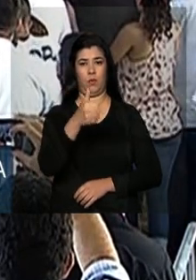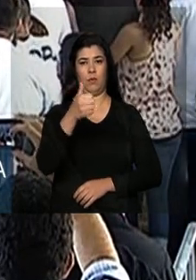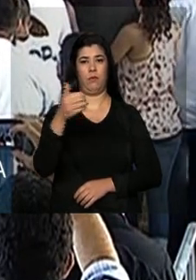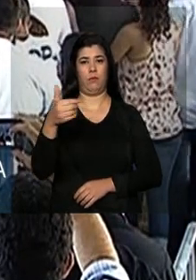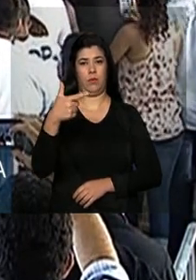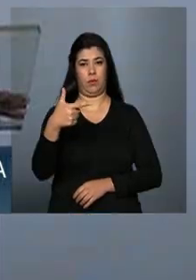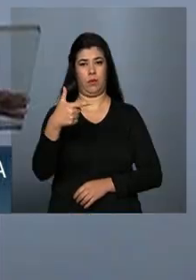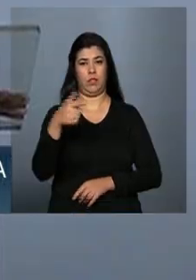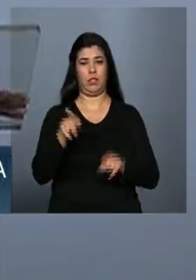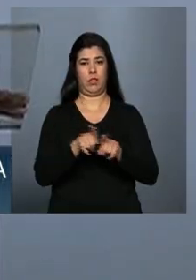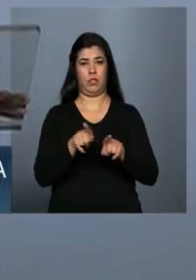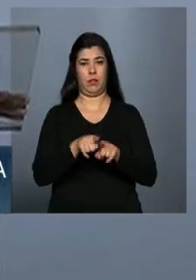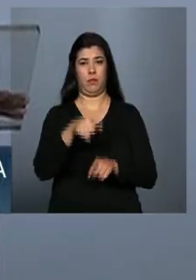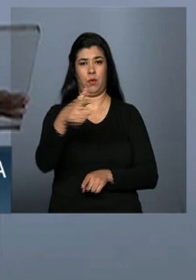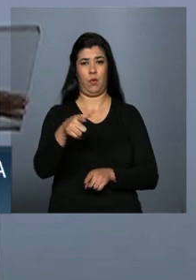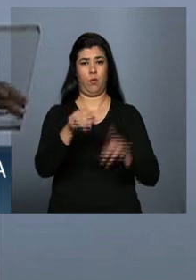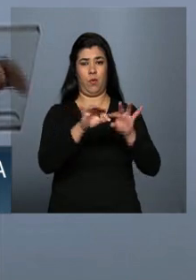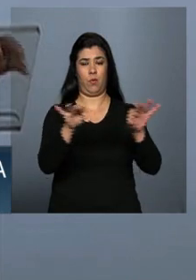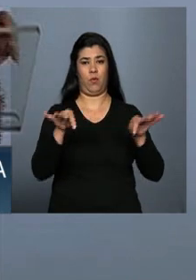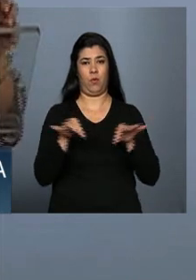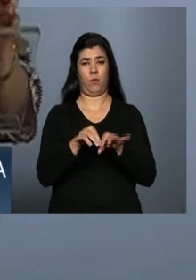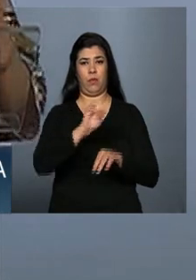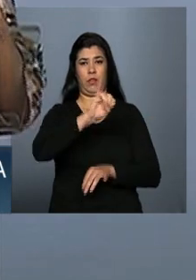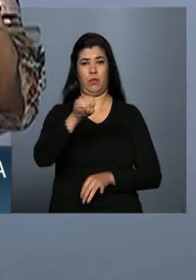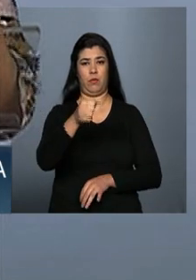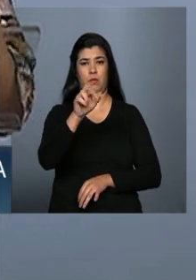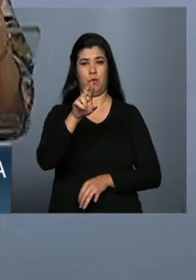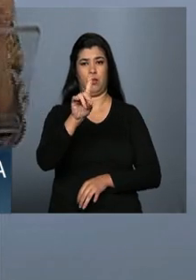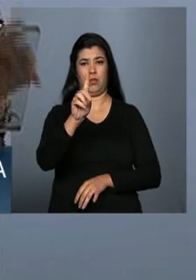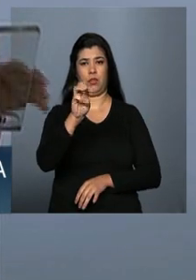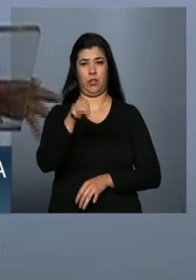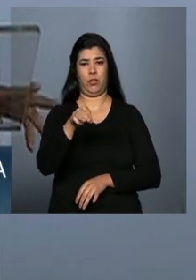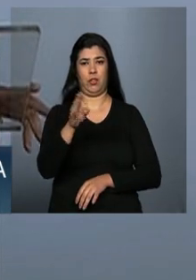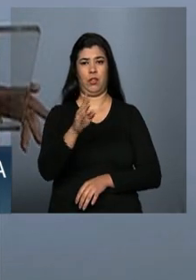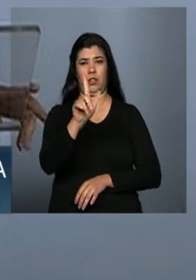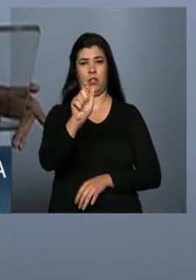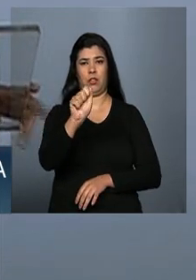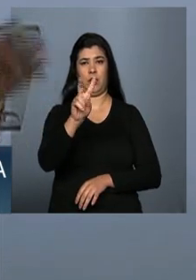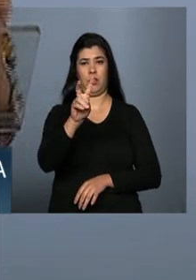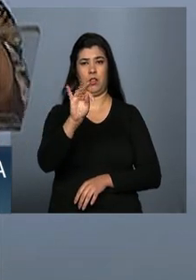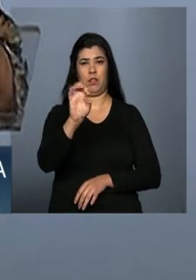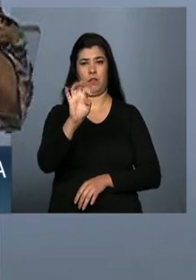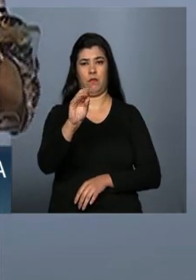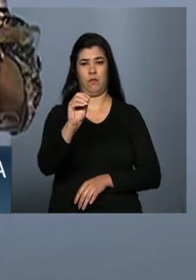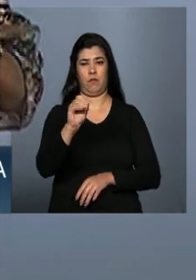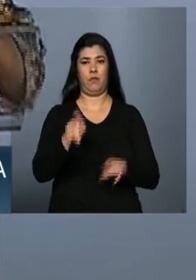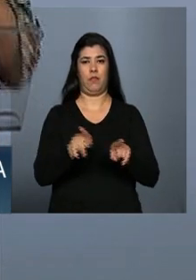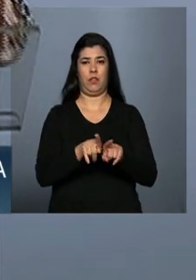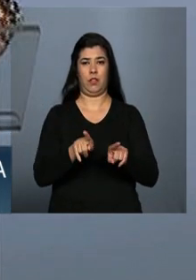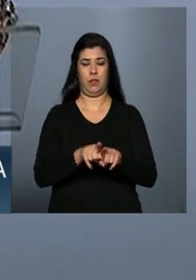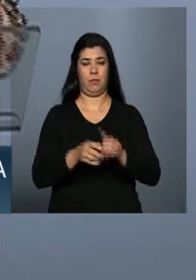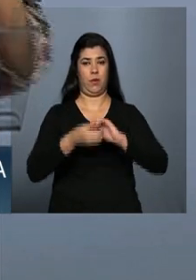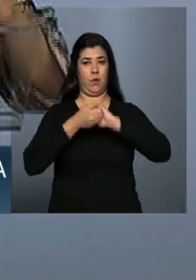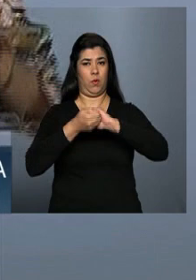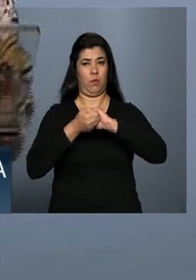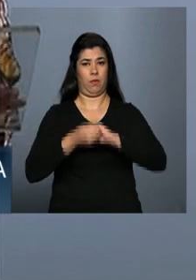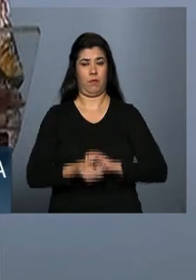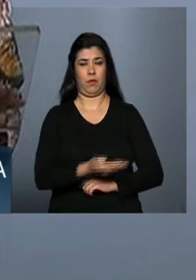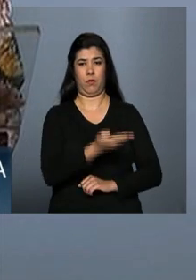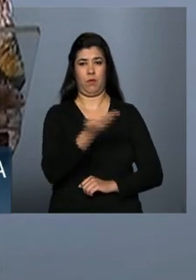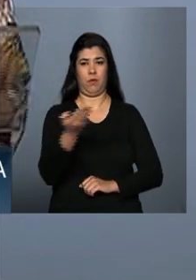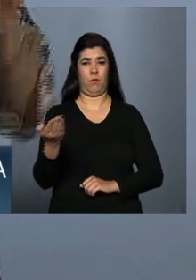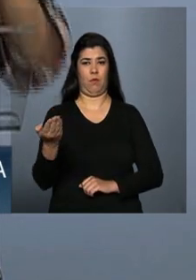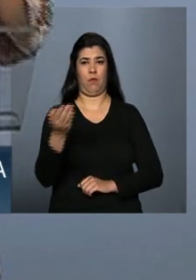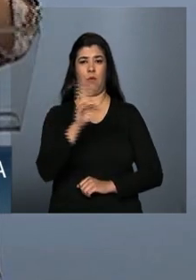Gaivotas. E eu quero também cumprimentar em nome de todos